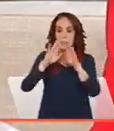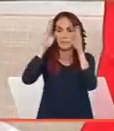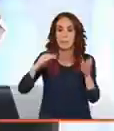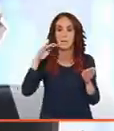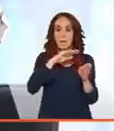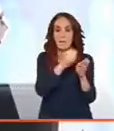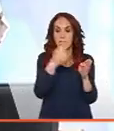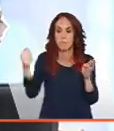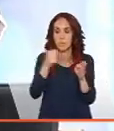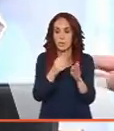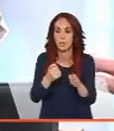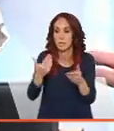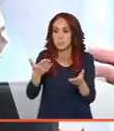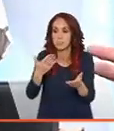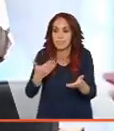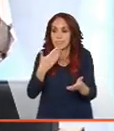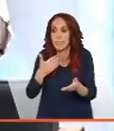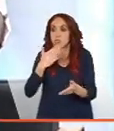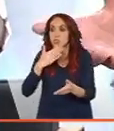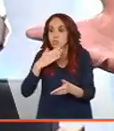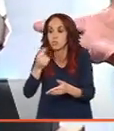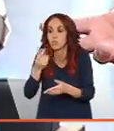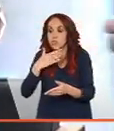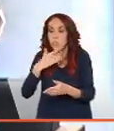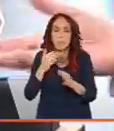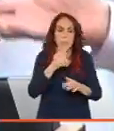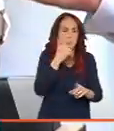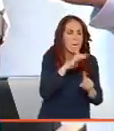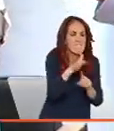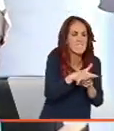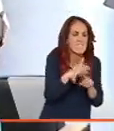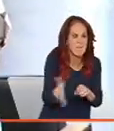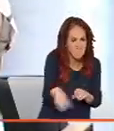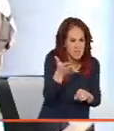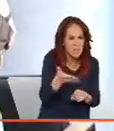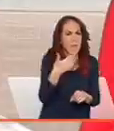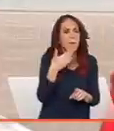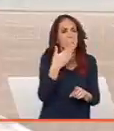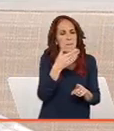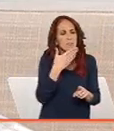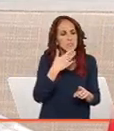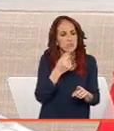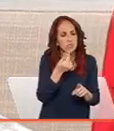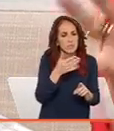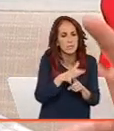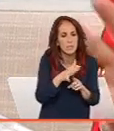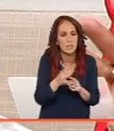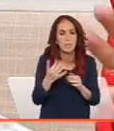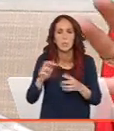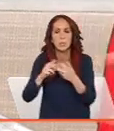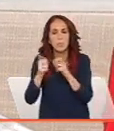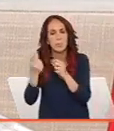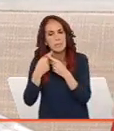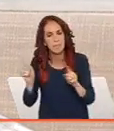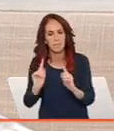Alexandre, as pessoas são diariamente seduzidas, estimuladas a fazerem créditos, não é? Mas aqui o problema nem é já esse.